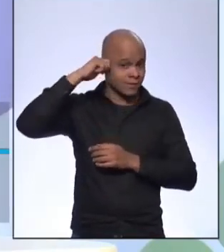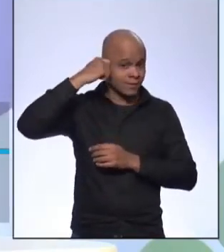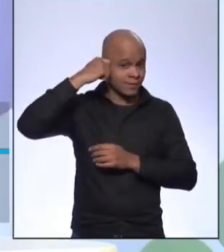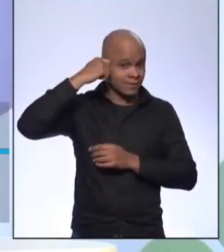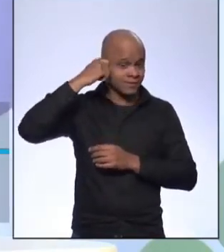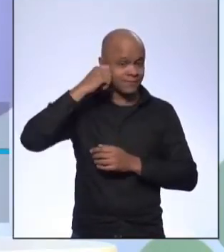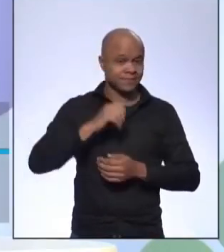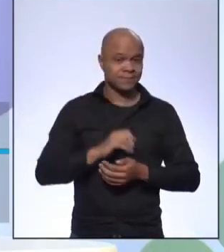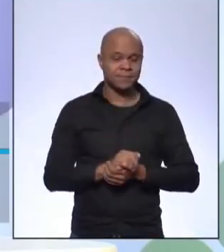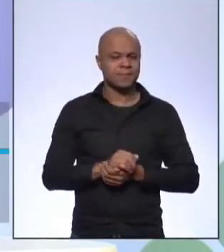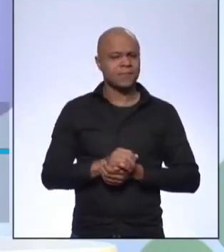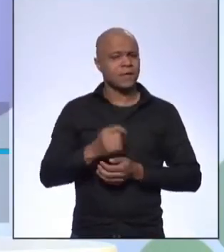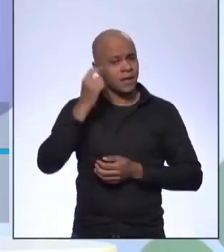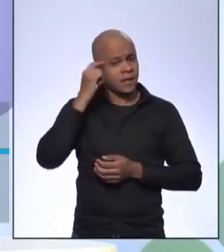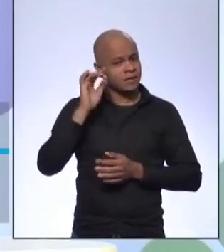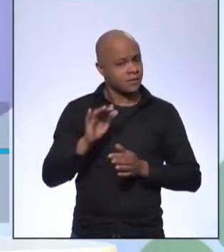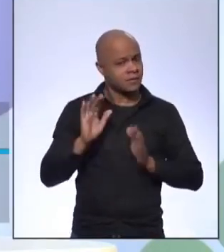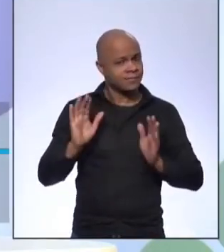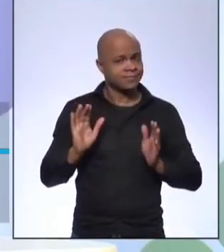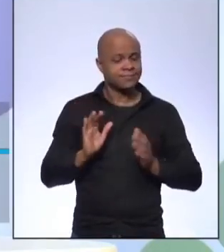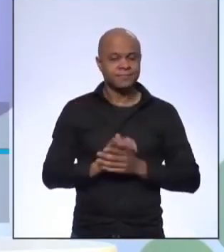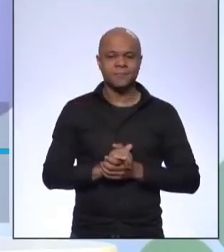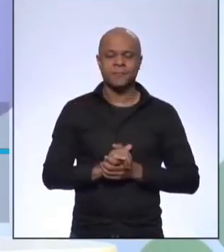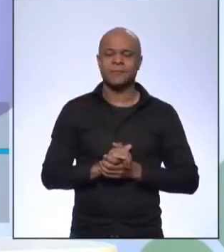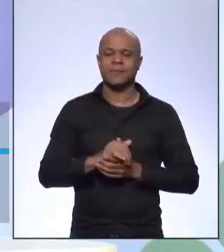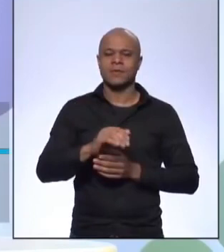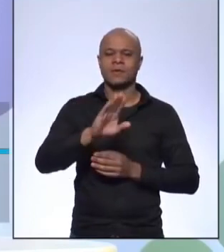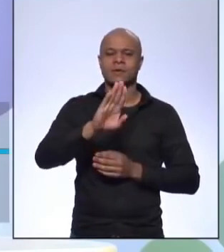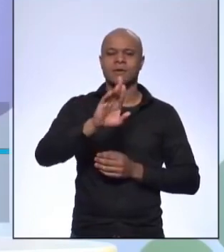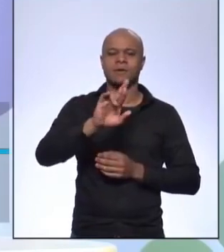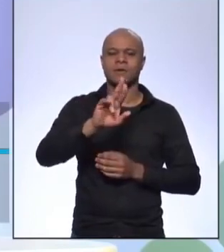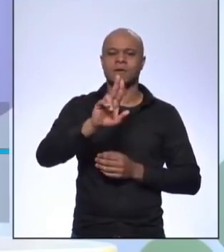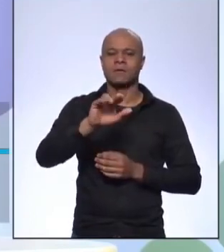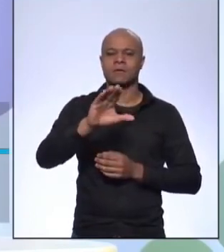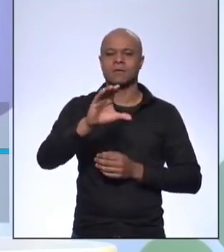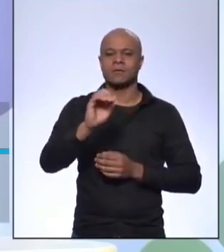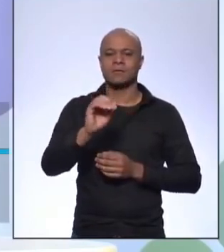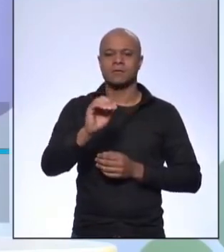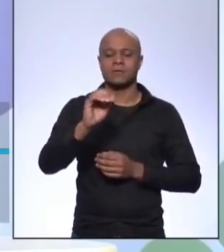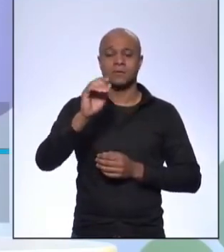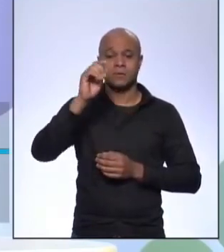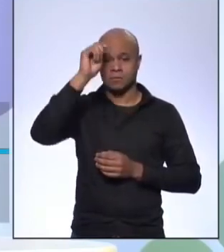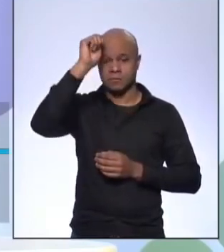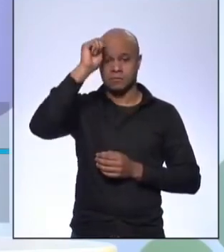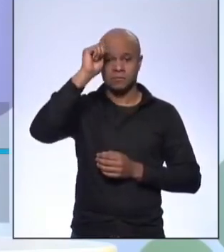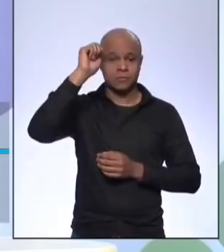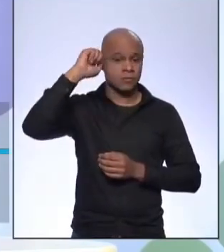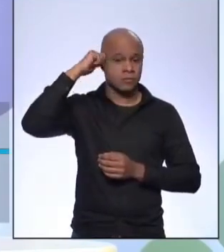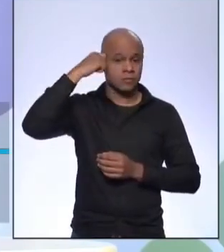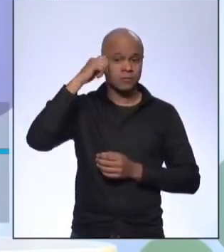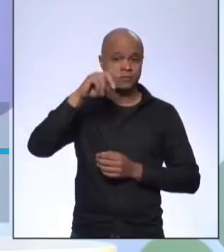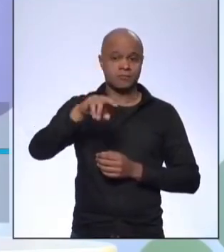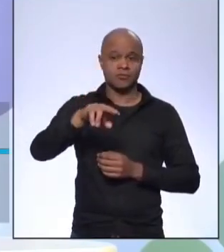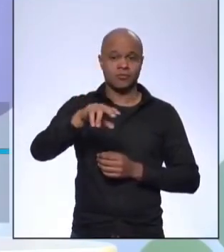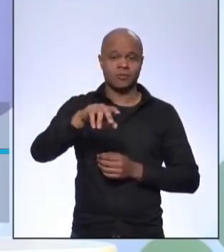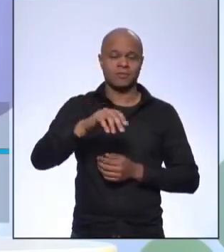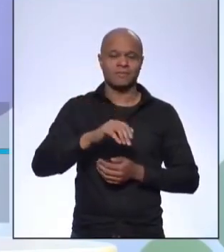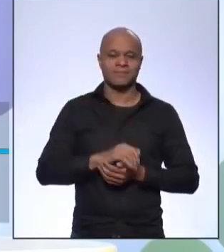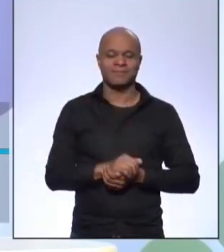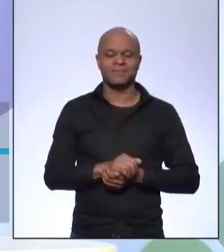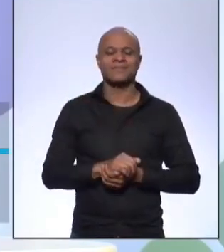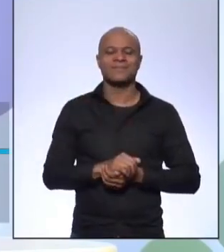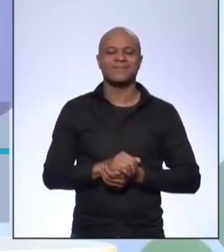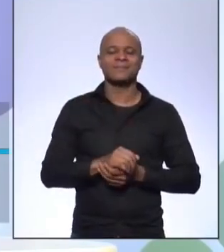ela diz que é ele que é o Hernan Cortez. O Bruno também está dizendo que é o homem de chapéu preto.